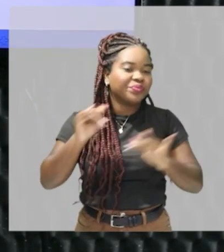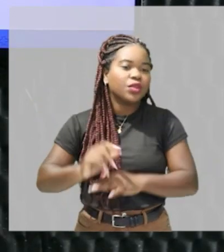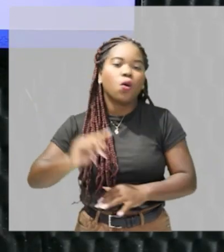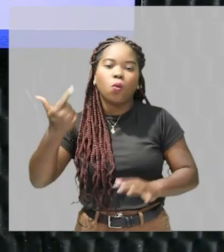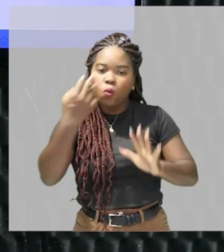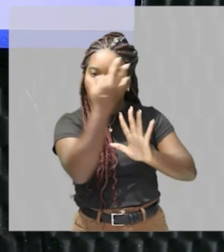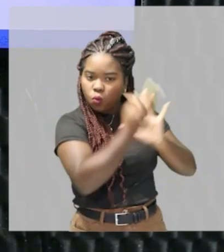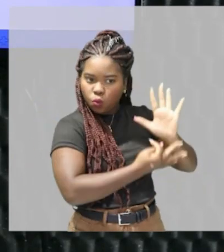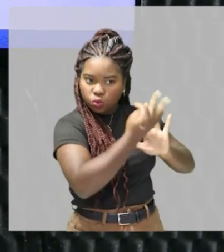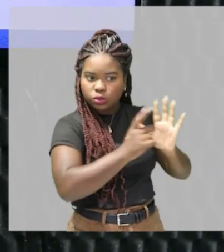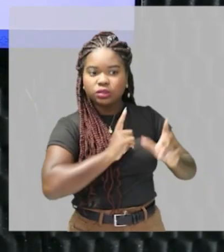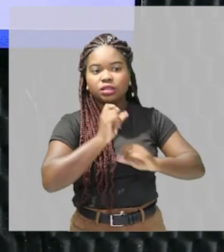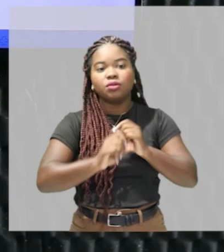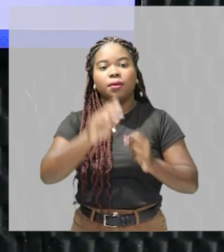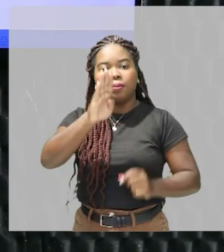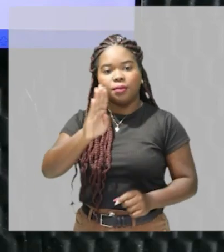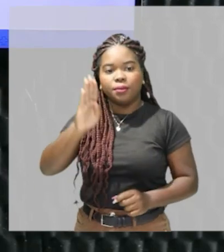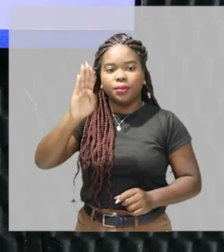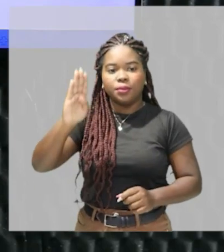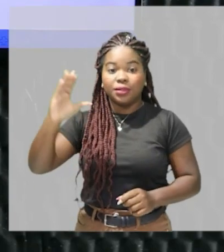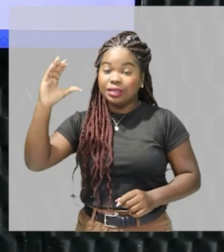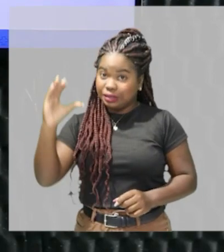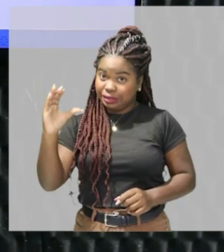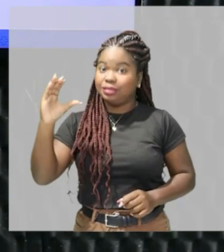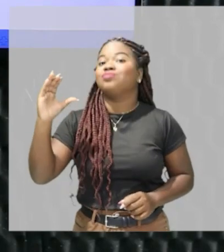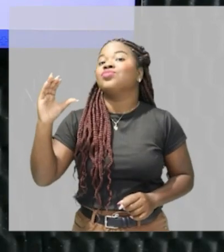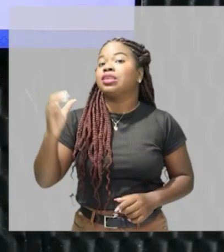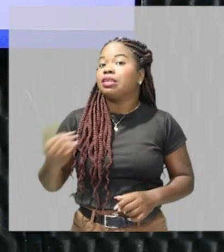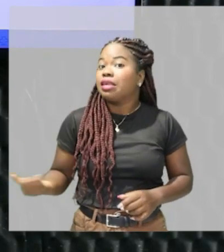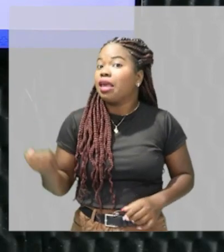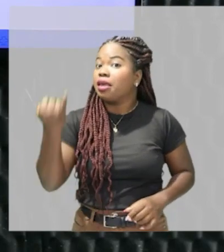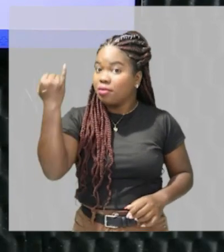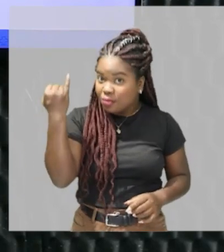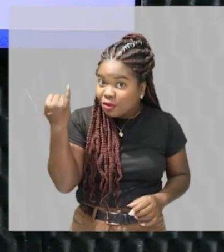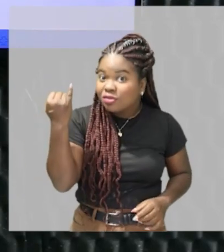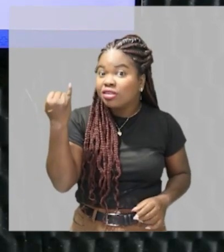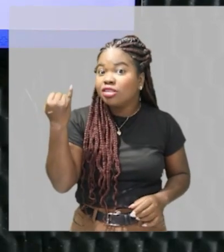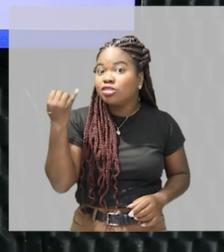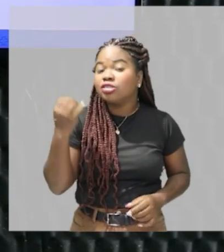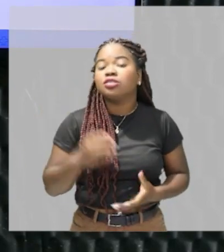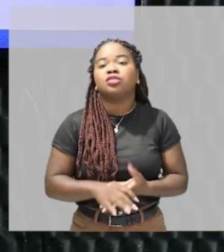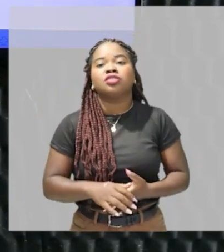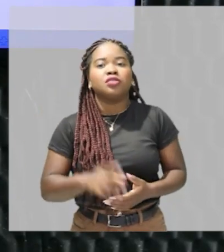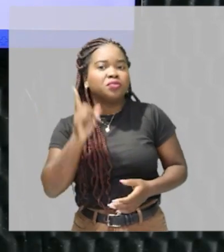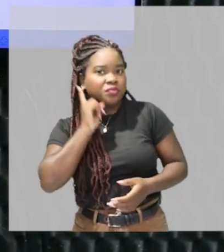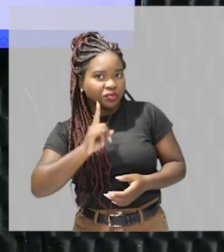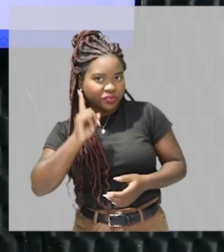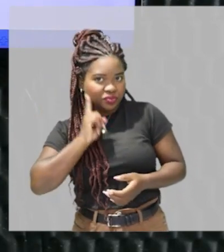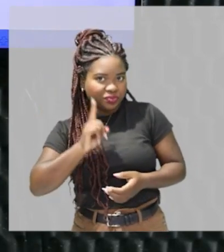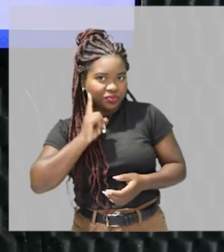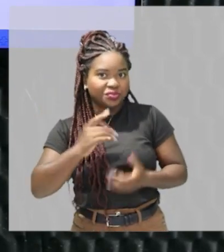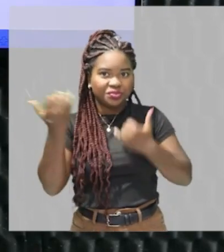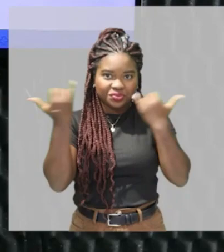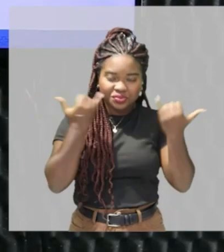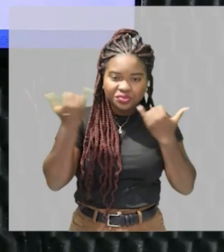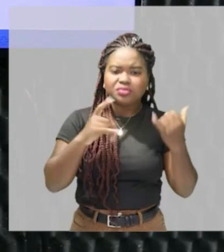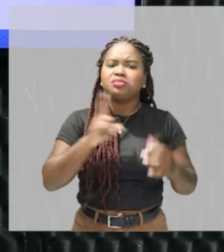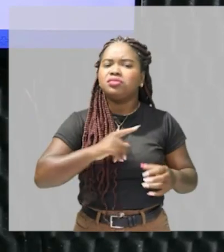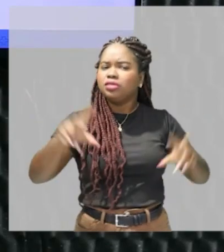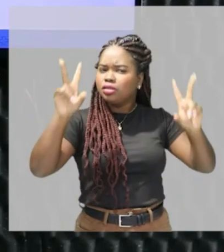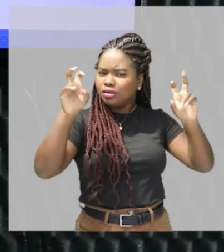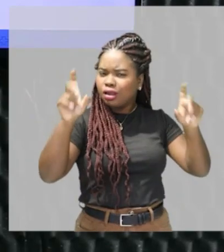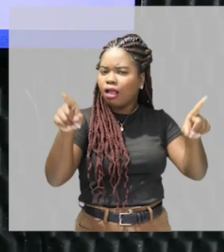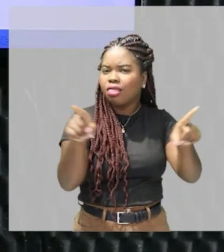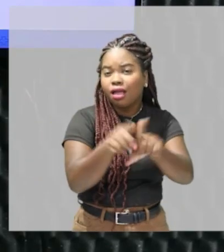temos aqui um texto da BBC, que é uma rede de notícias britânica, e ele tem um título também que vai